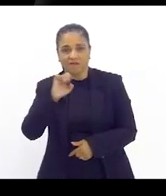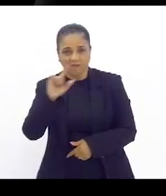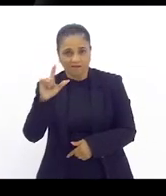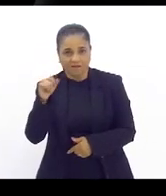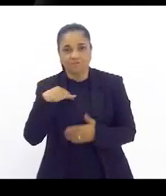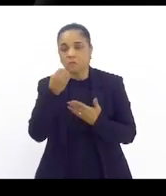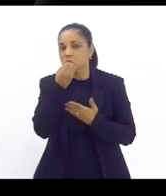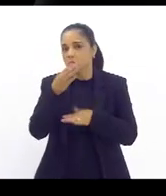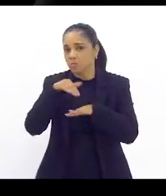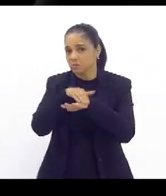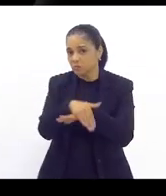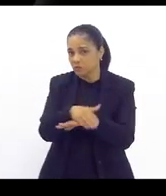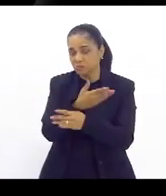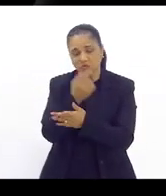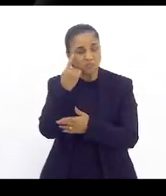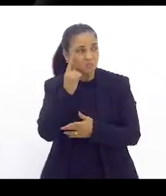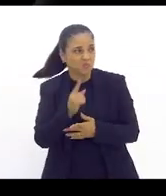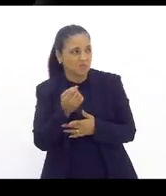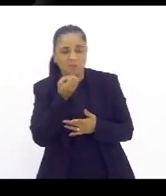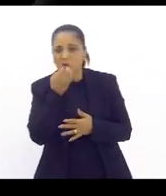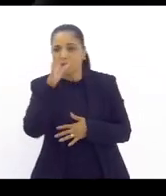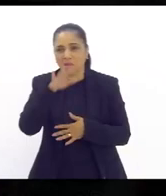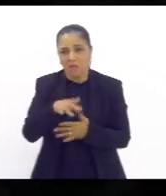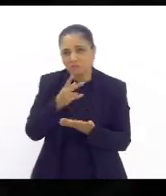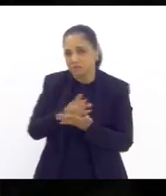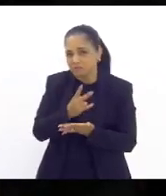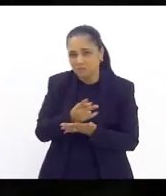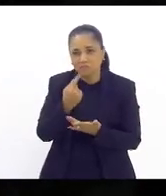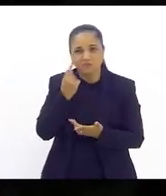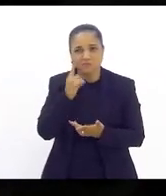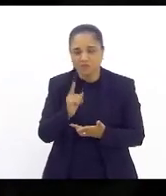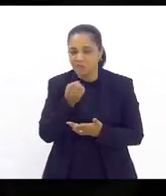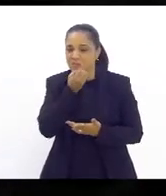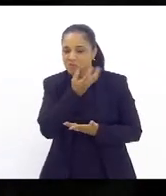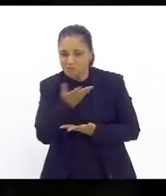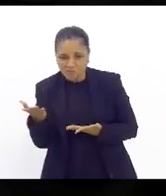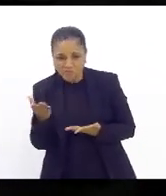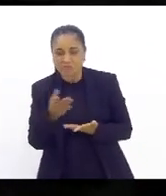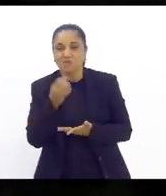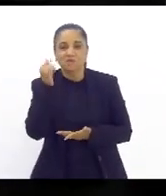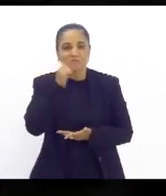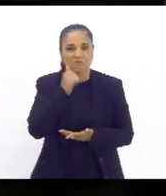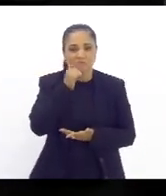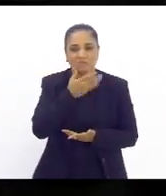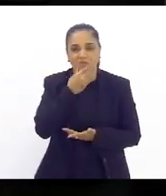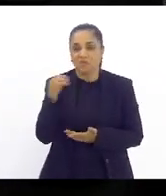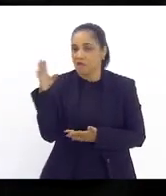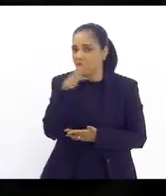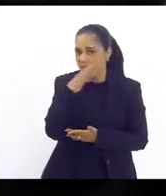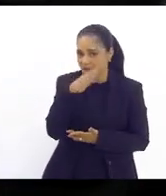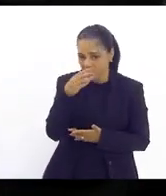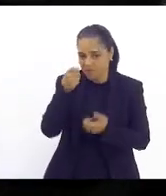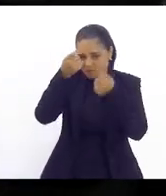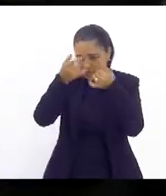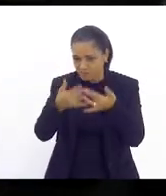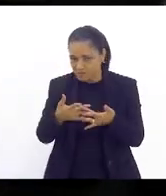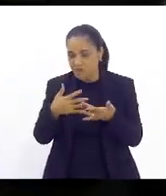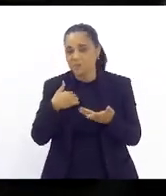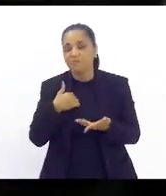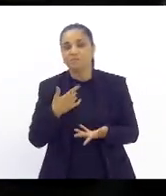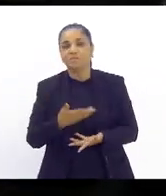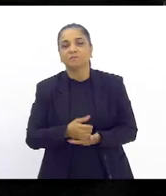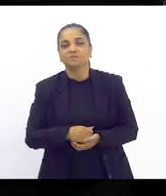noite você é boa tarde ainda todas e todos prometo que serei breve muitas pessoas ainda querem falar